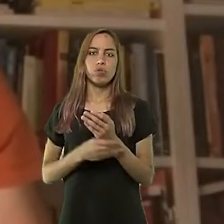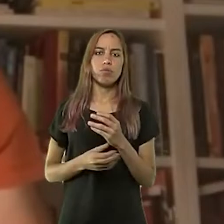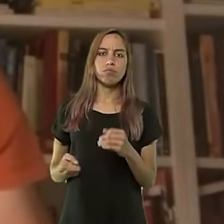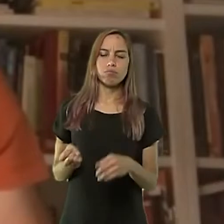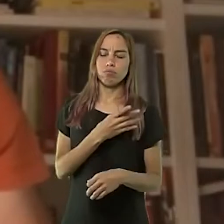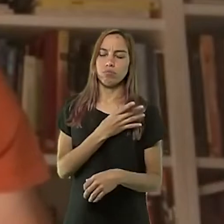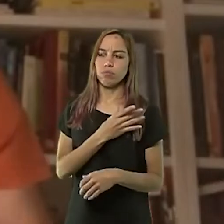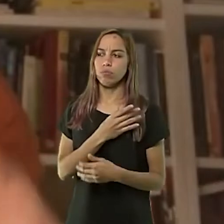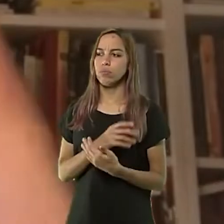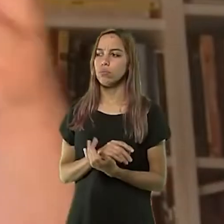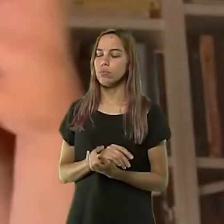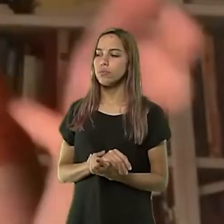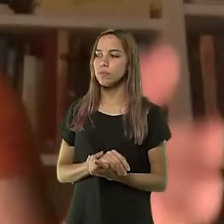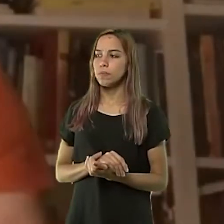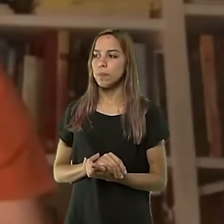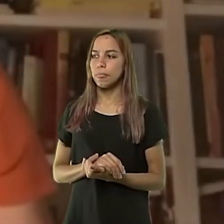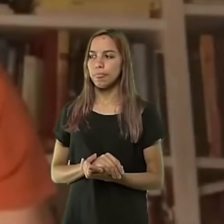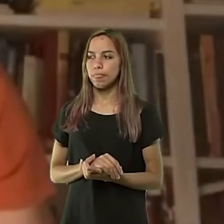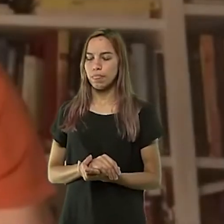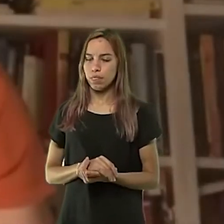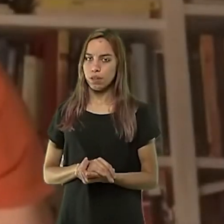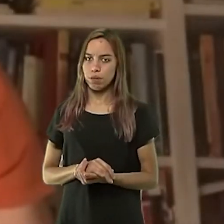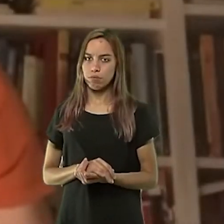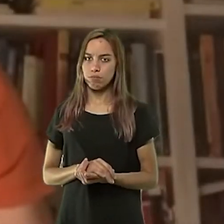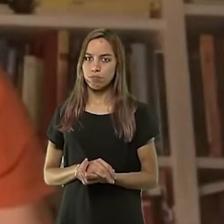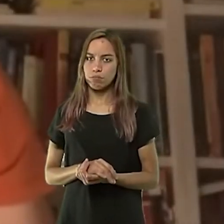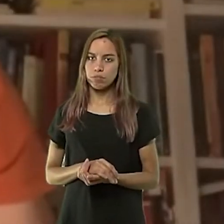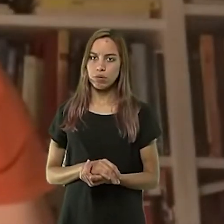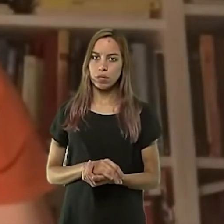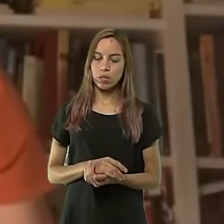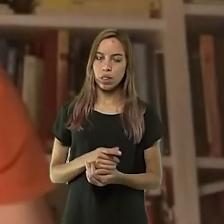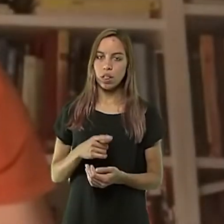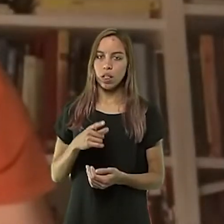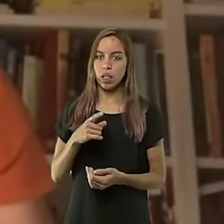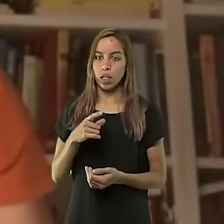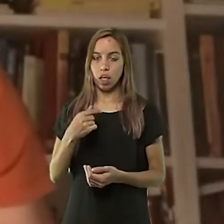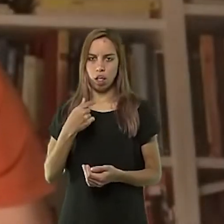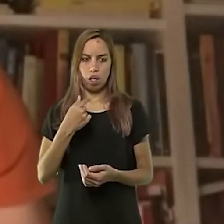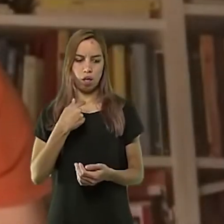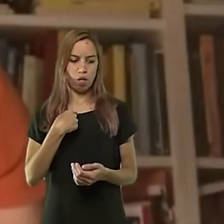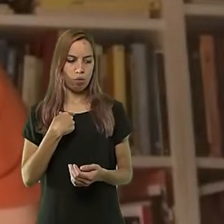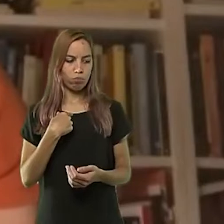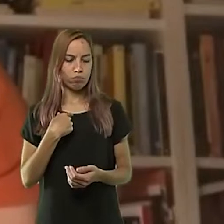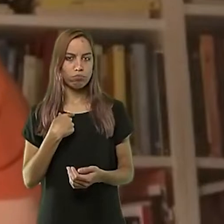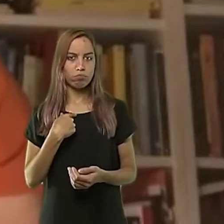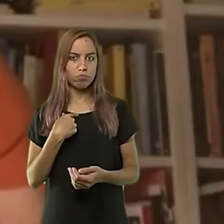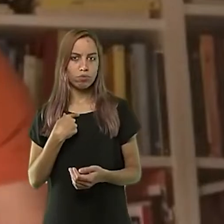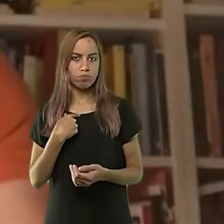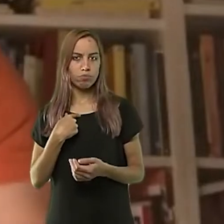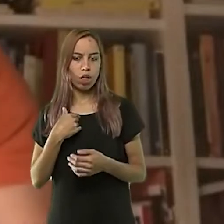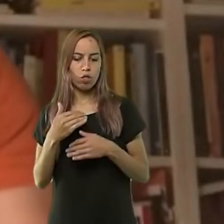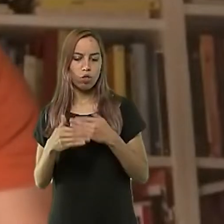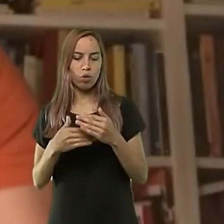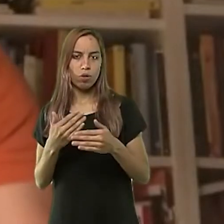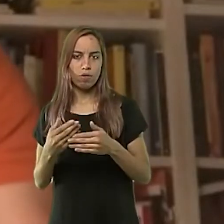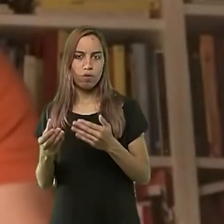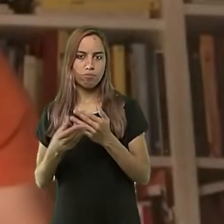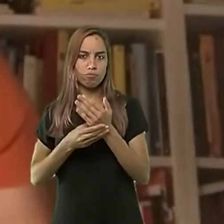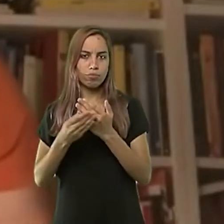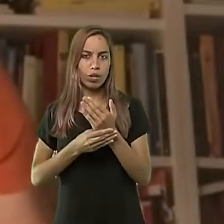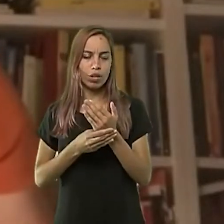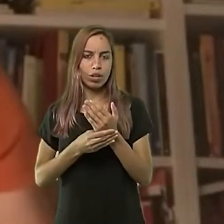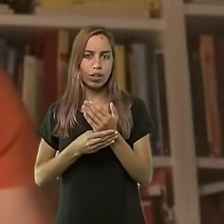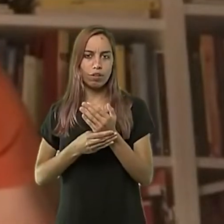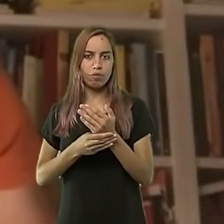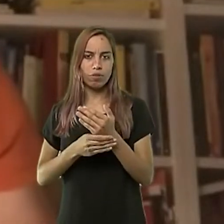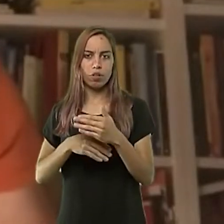Ainda que em termos de continuidade, sim, eu fui mais teimoso do que o Jorge Luís Borges. Eu lembro